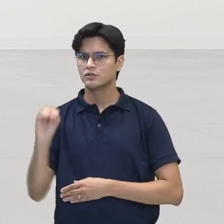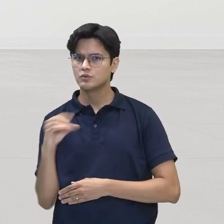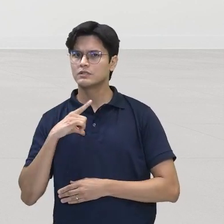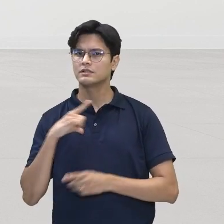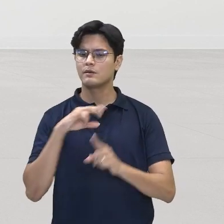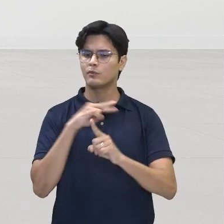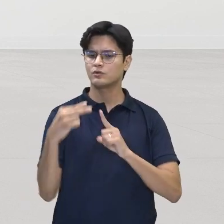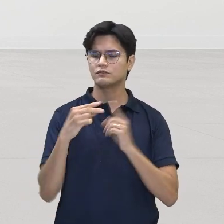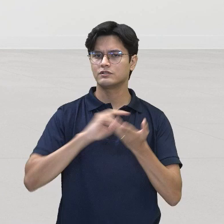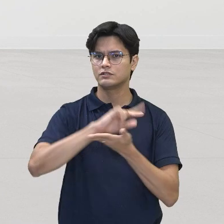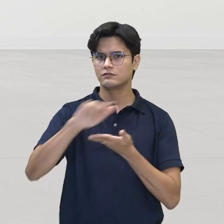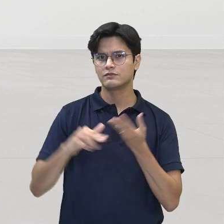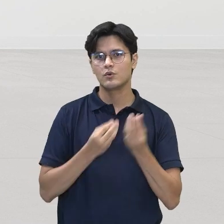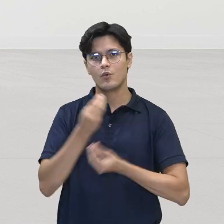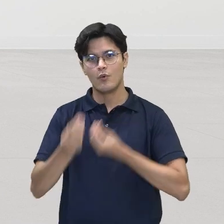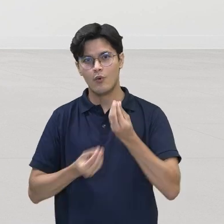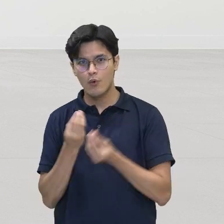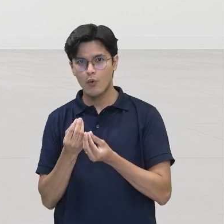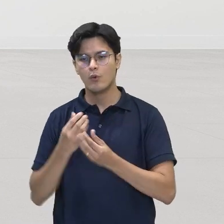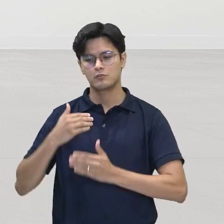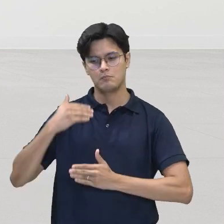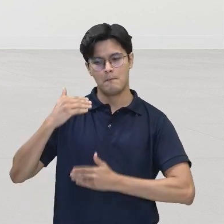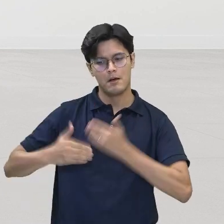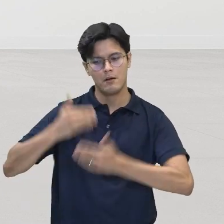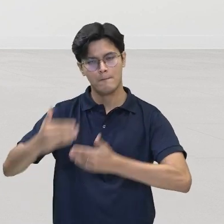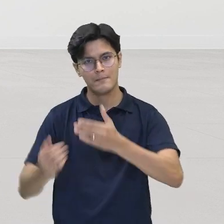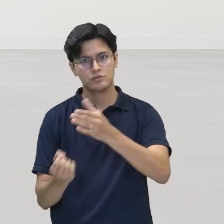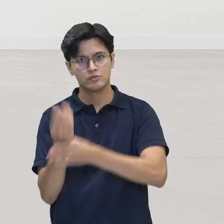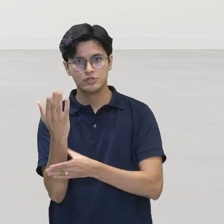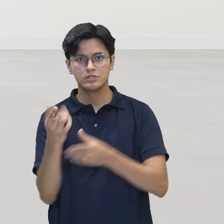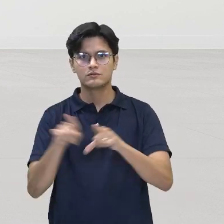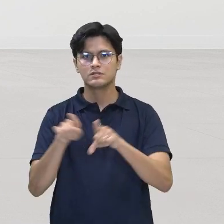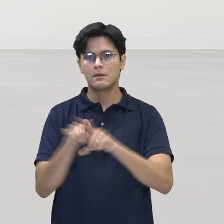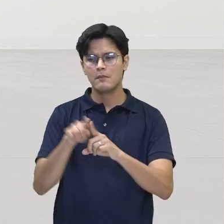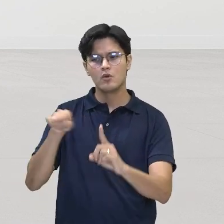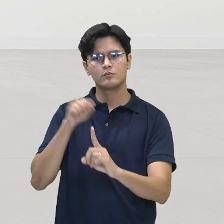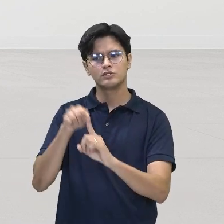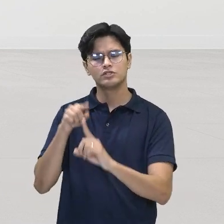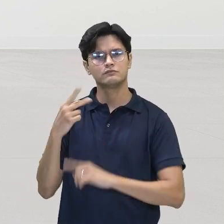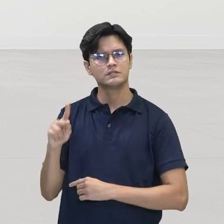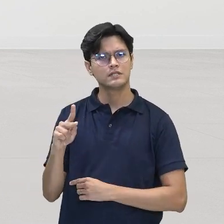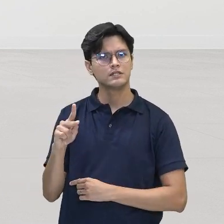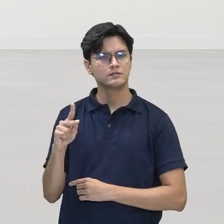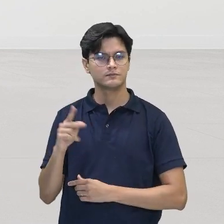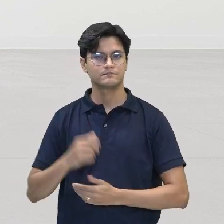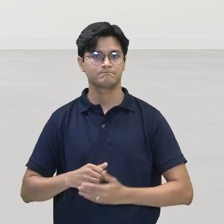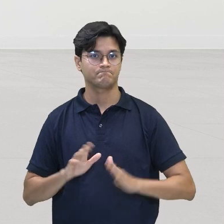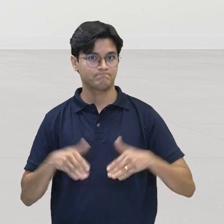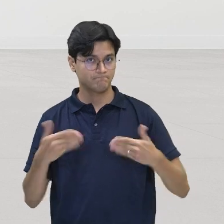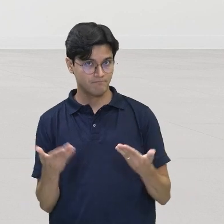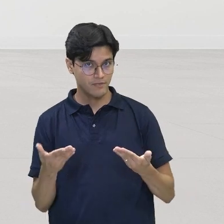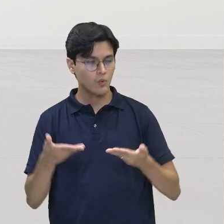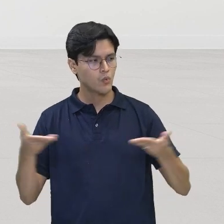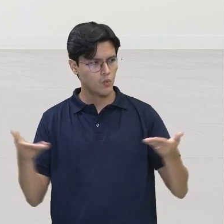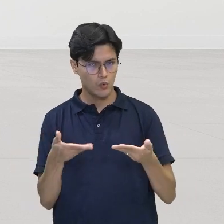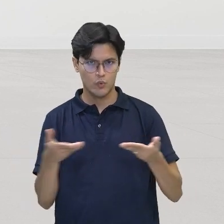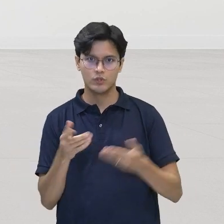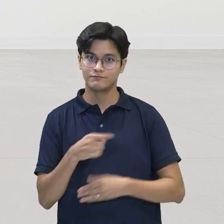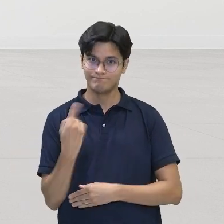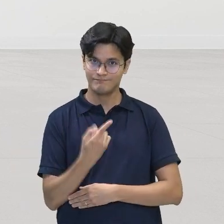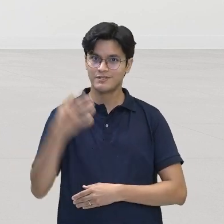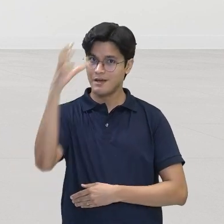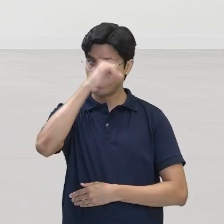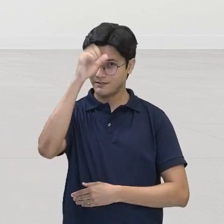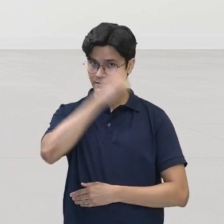diferentes sobre sua formação e função? Exatamente, Djurquinha. Nós vamos ver isso. Exatamente. Estado é